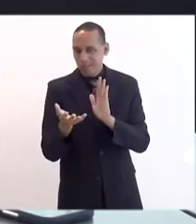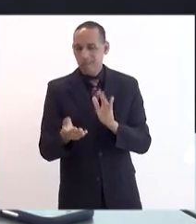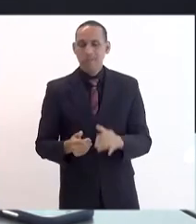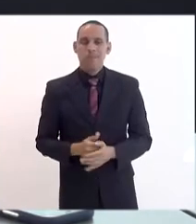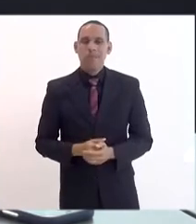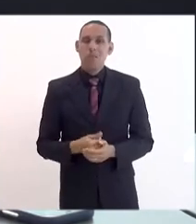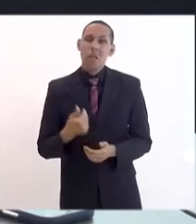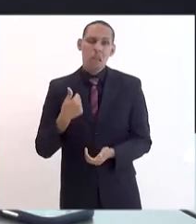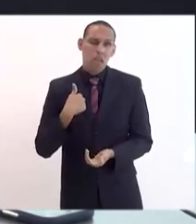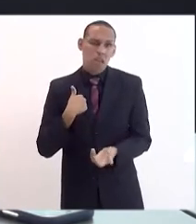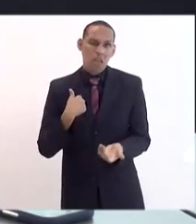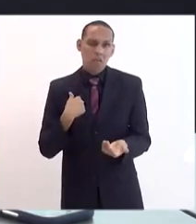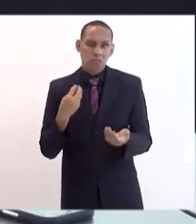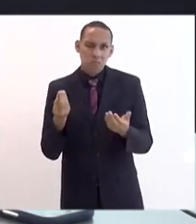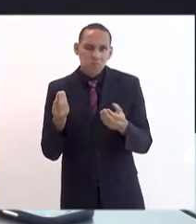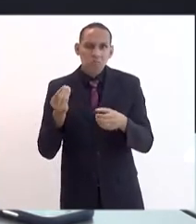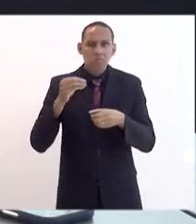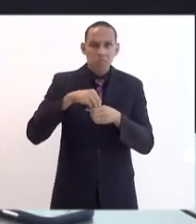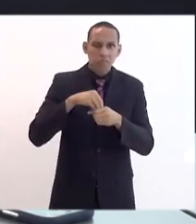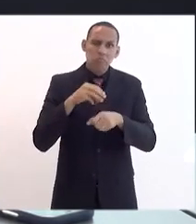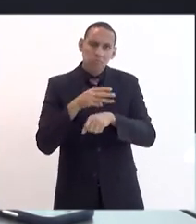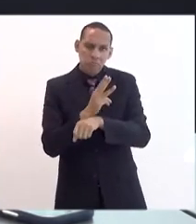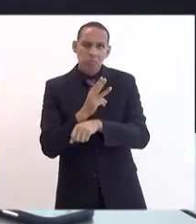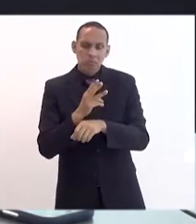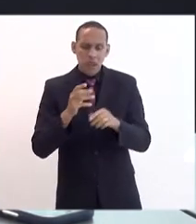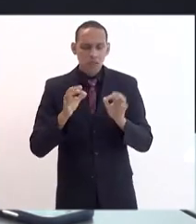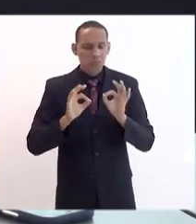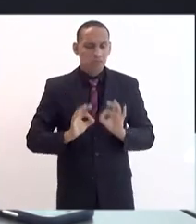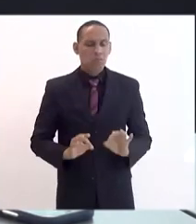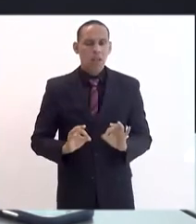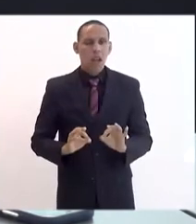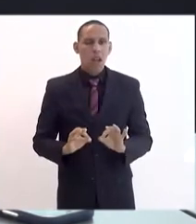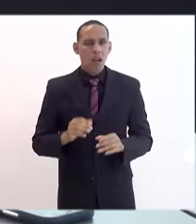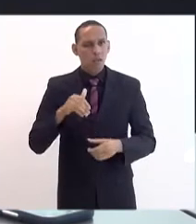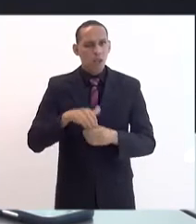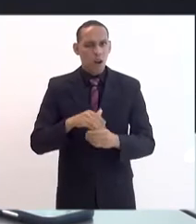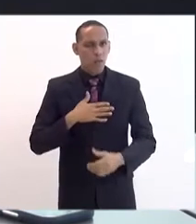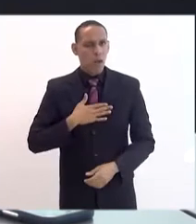Eu apresentei lá um voto concreto, né?